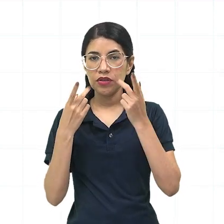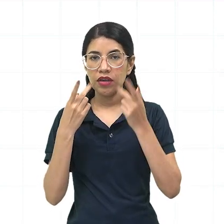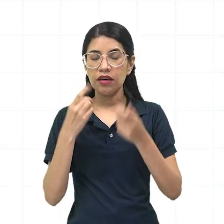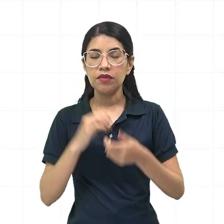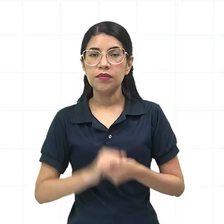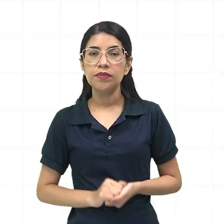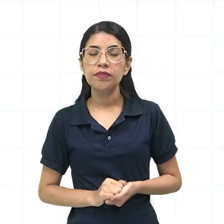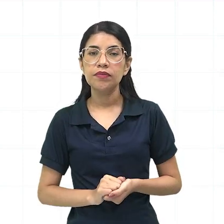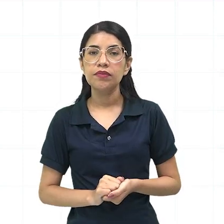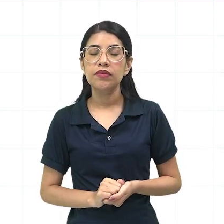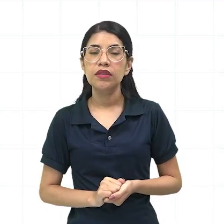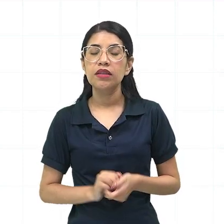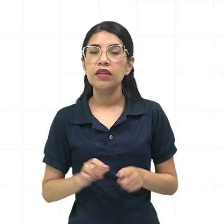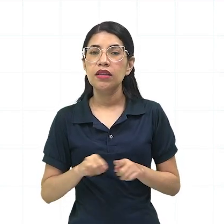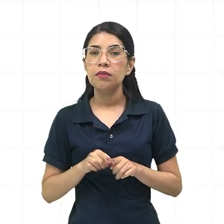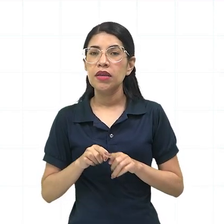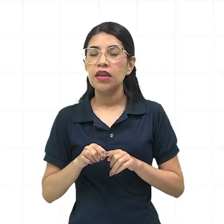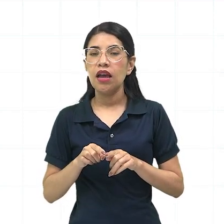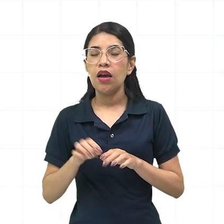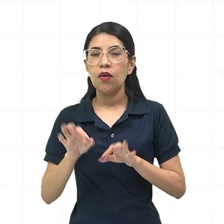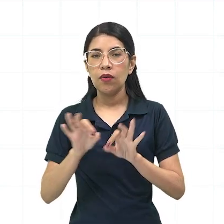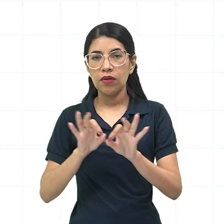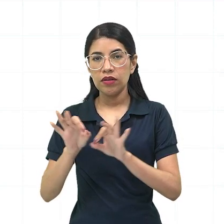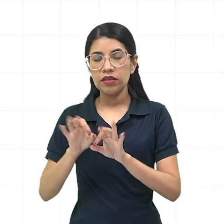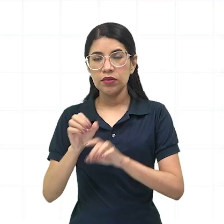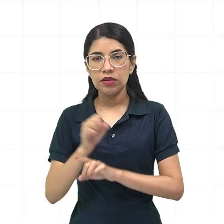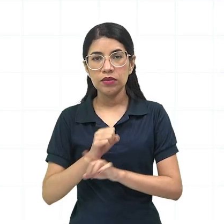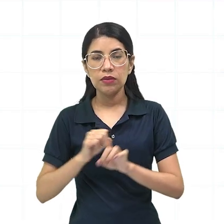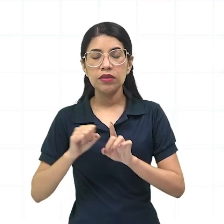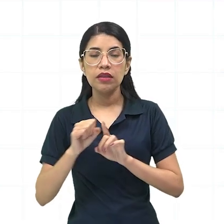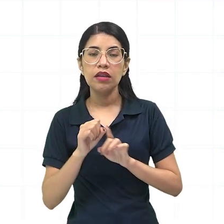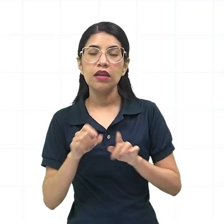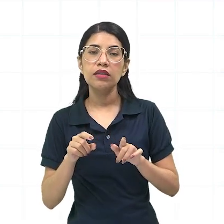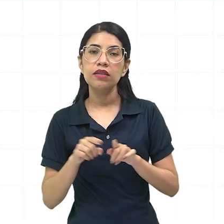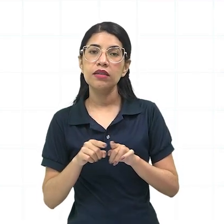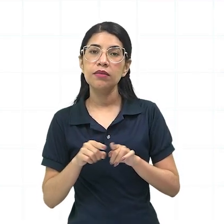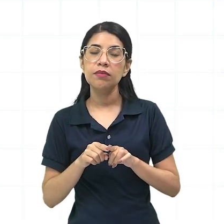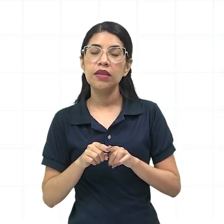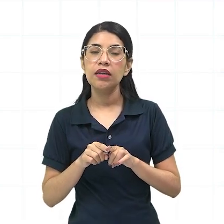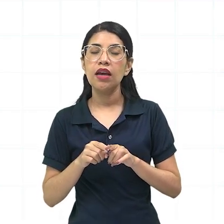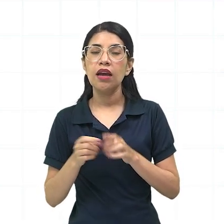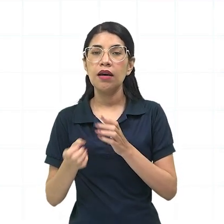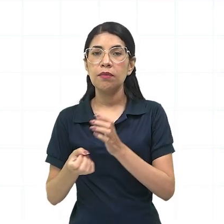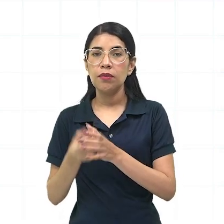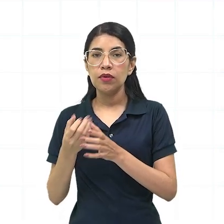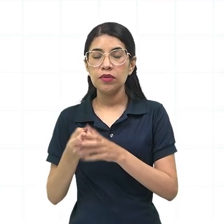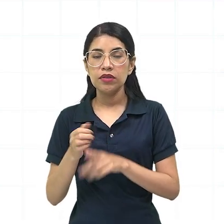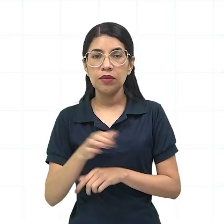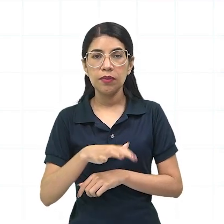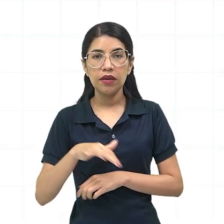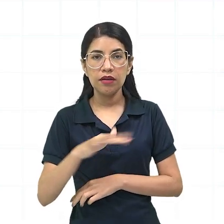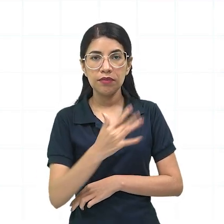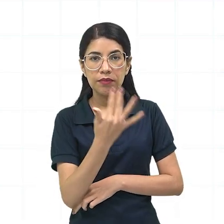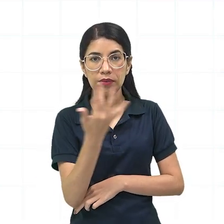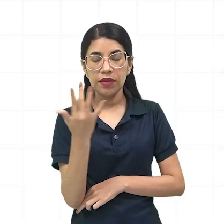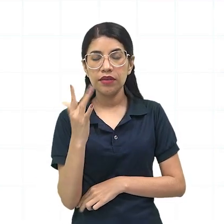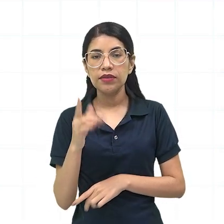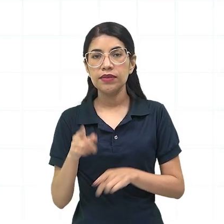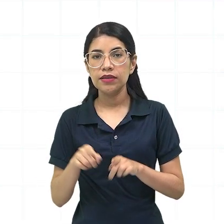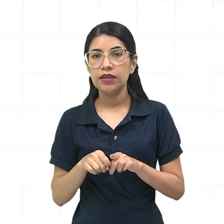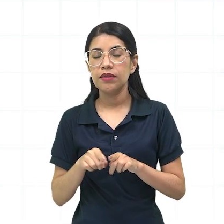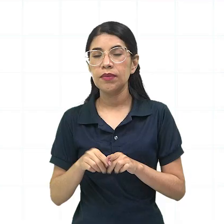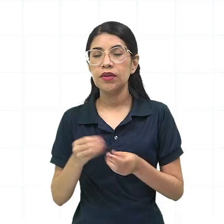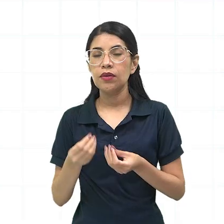Então, tem essa questão da mobilização social, vai ter a relação de produção e meio ambiente e a questão